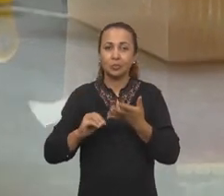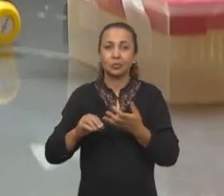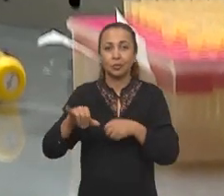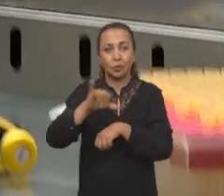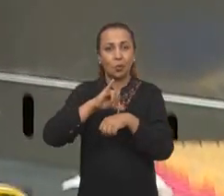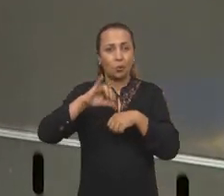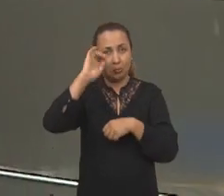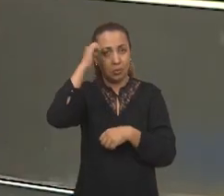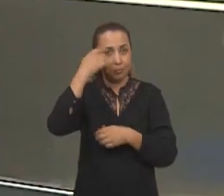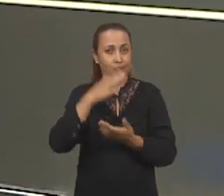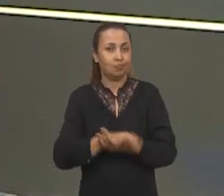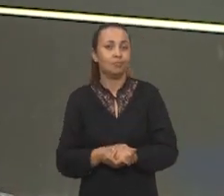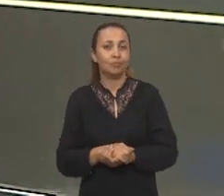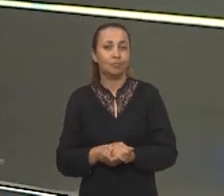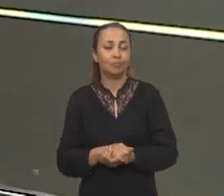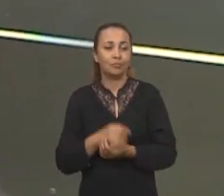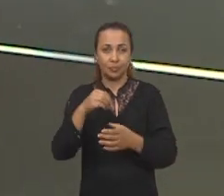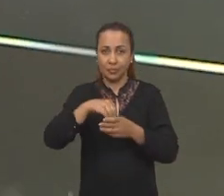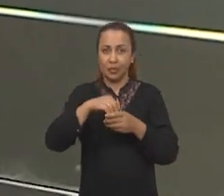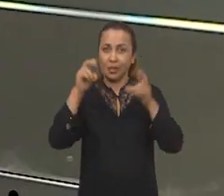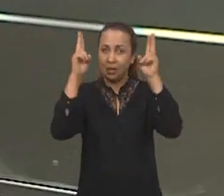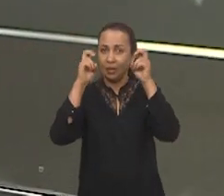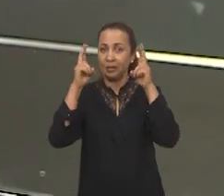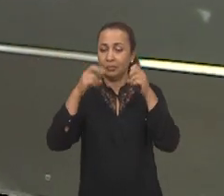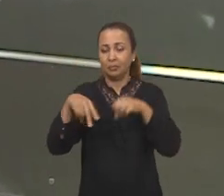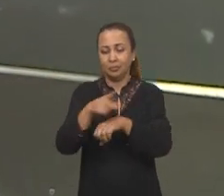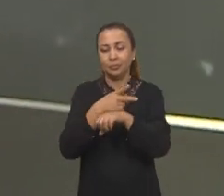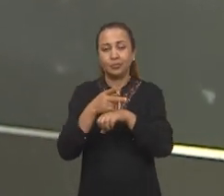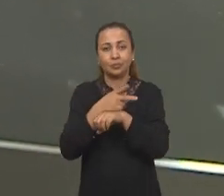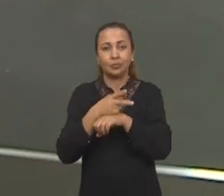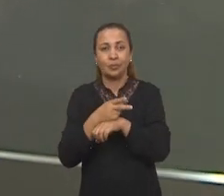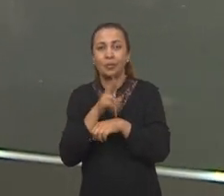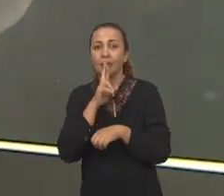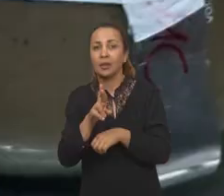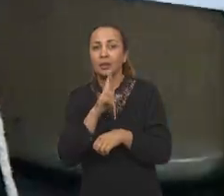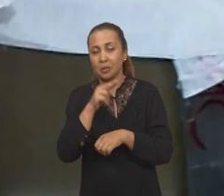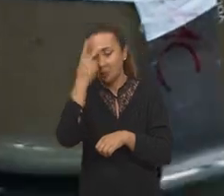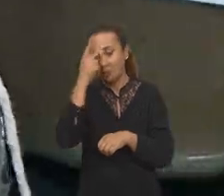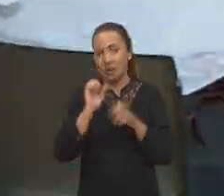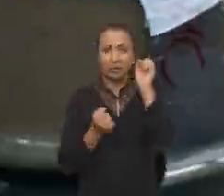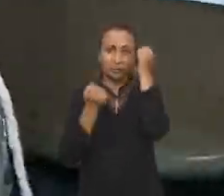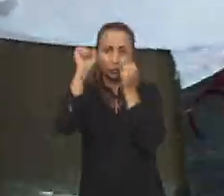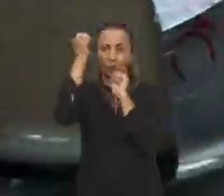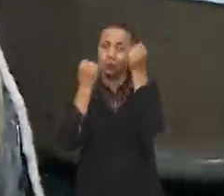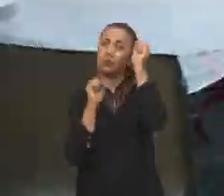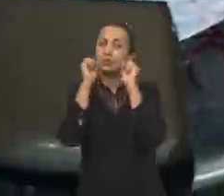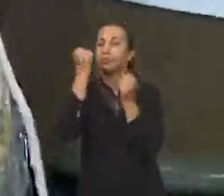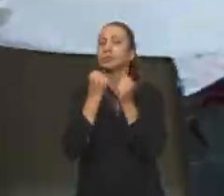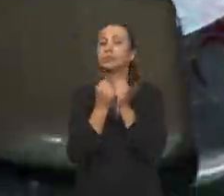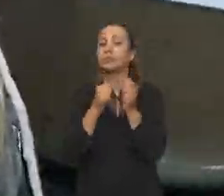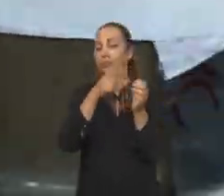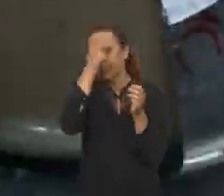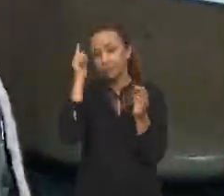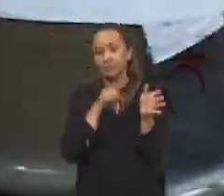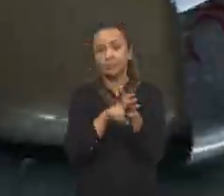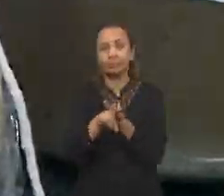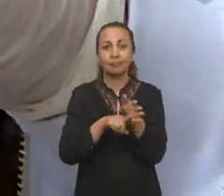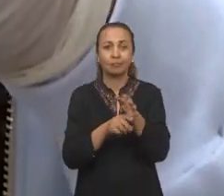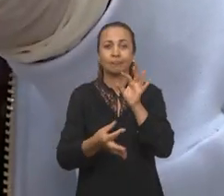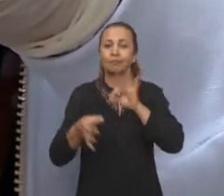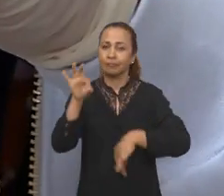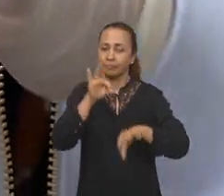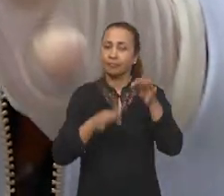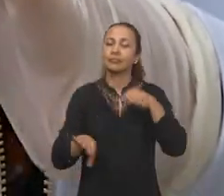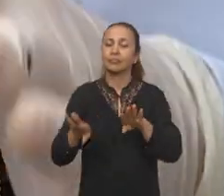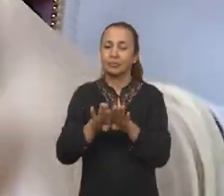Na graduação desse cartório dentro dessa mesma temática e buscando alternativas para os resíduos industriais pesquisadores do laboratório